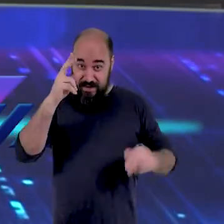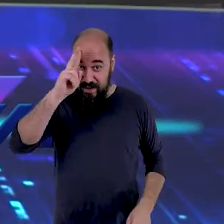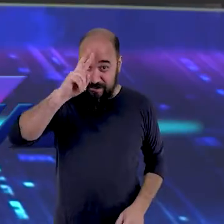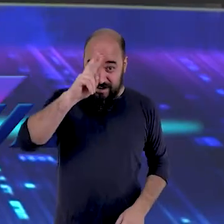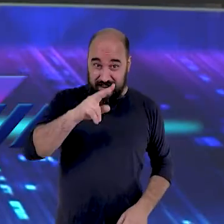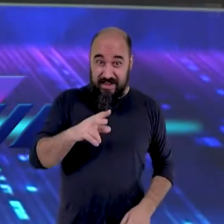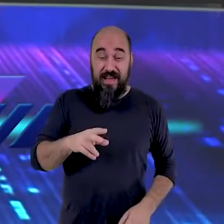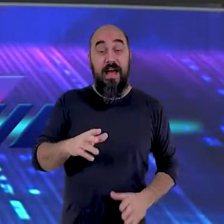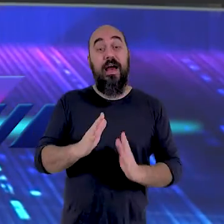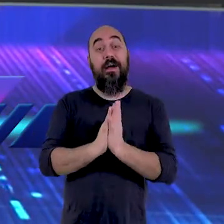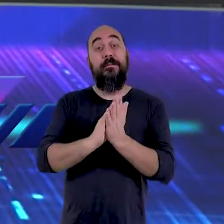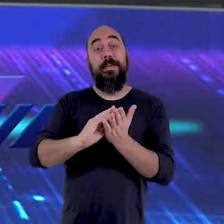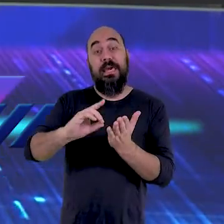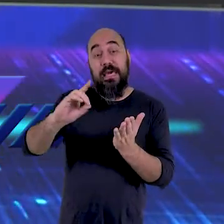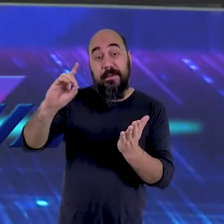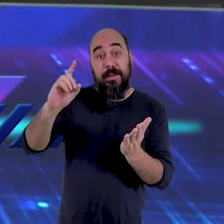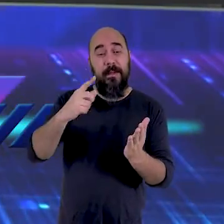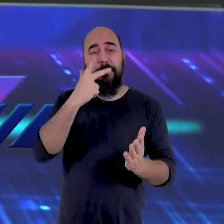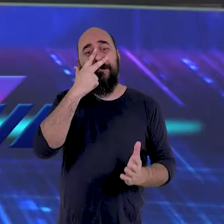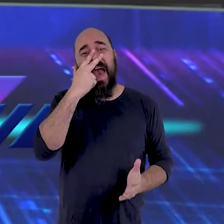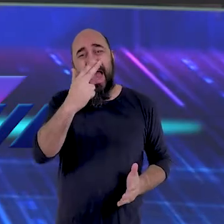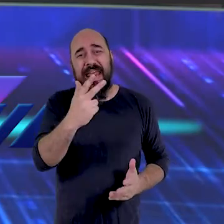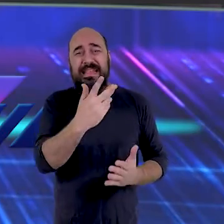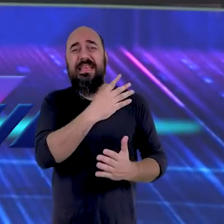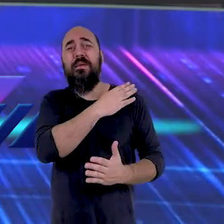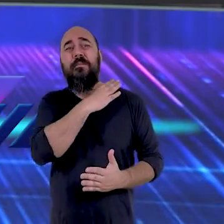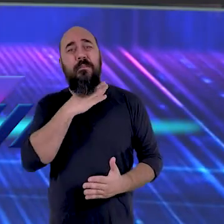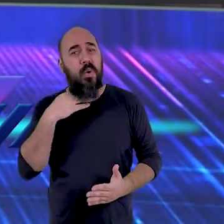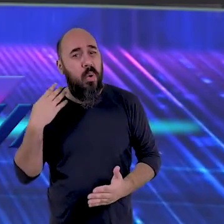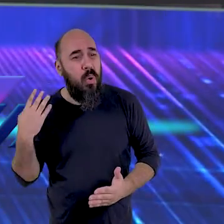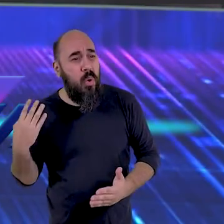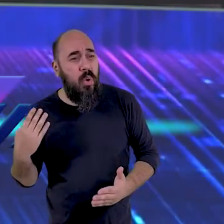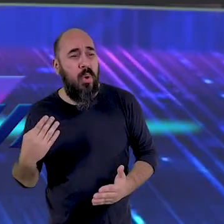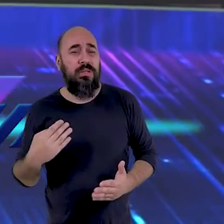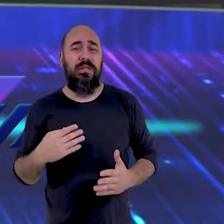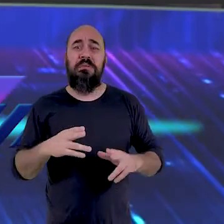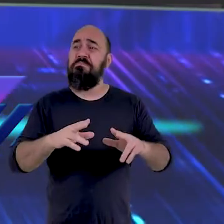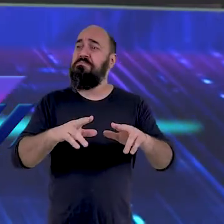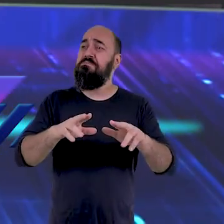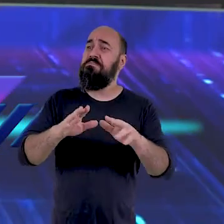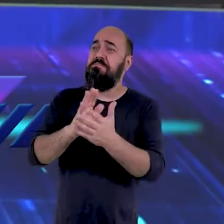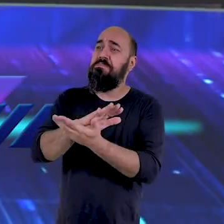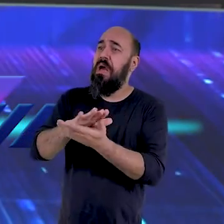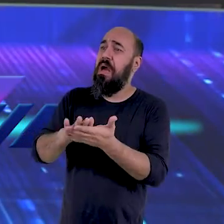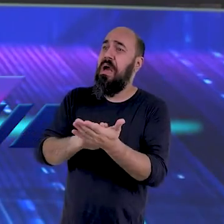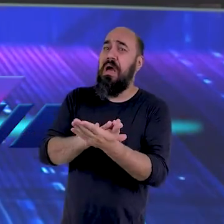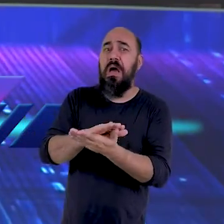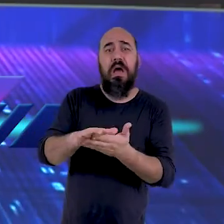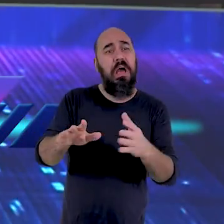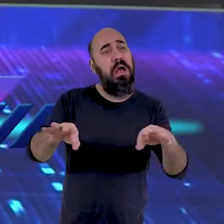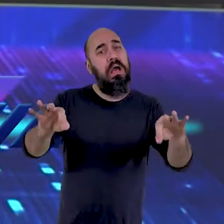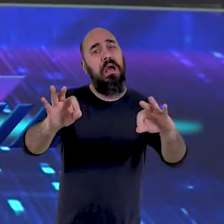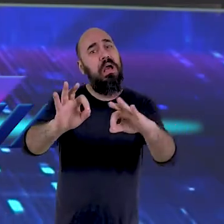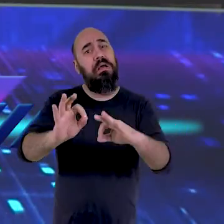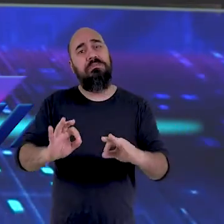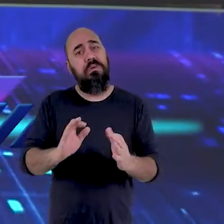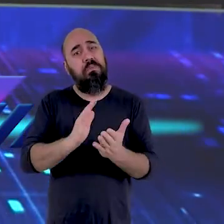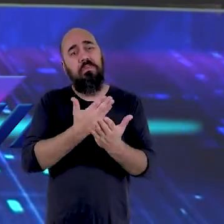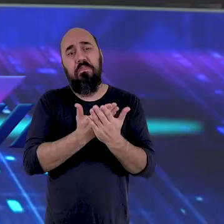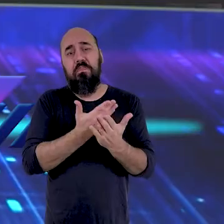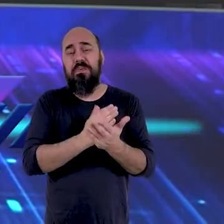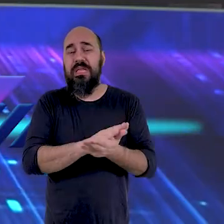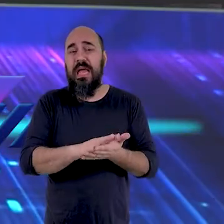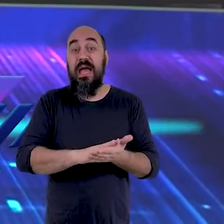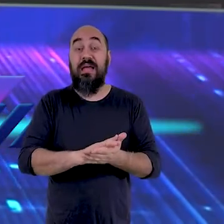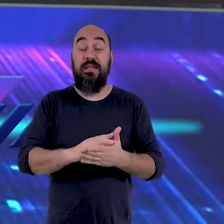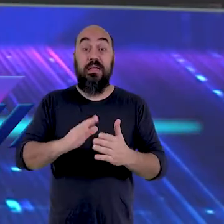que a Bíblia esteve aparentemente morta, houve um despertar do interesse pelo estudo da palavra de